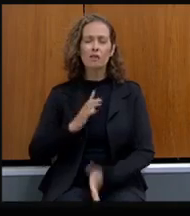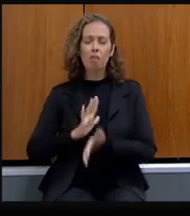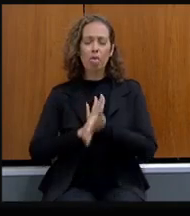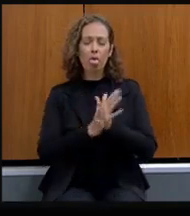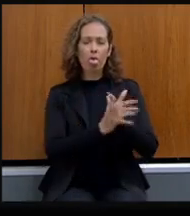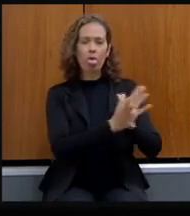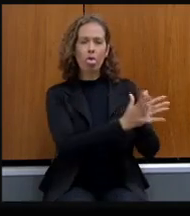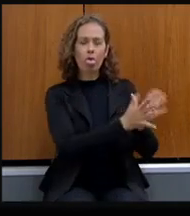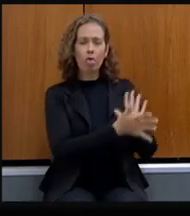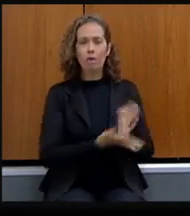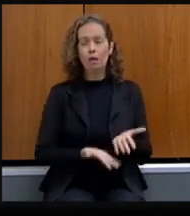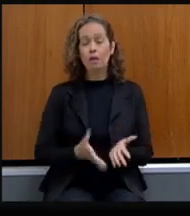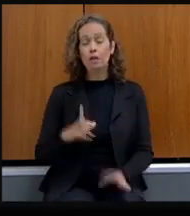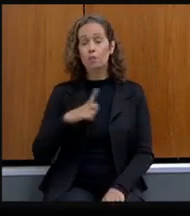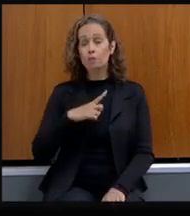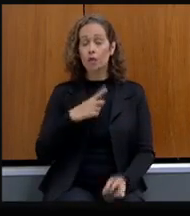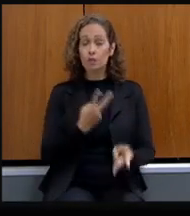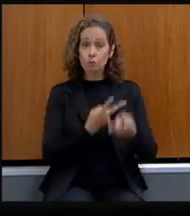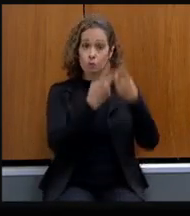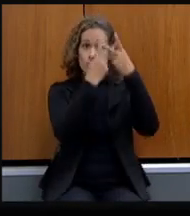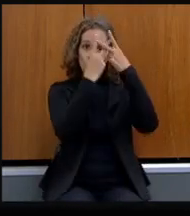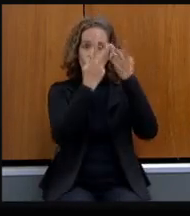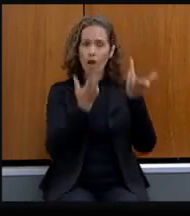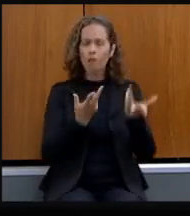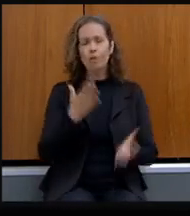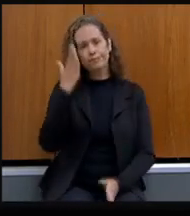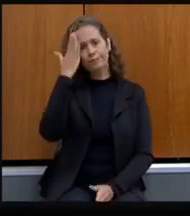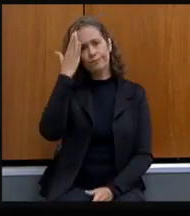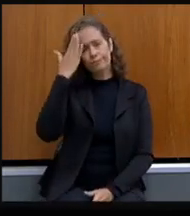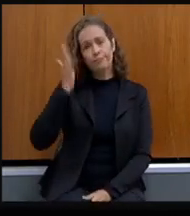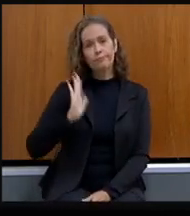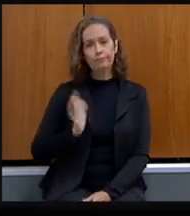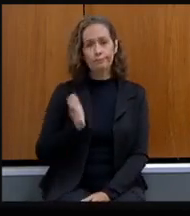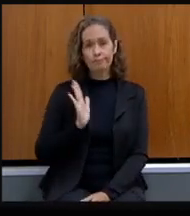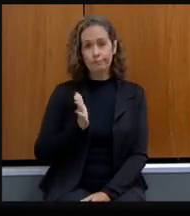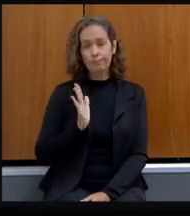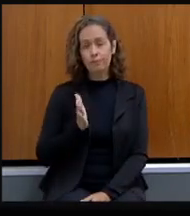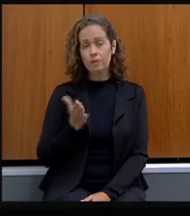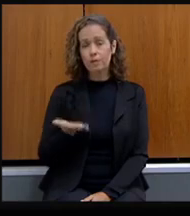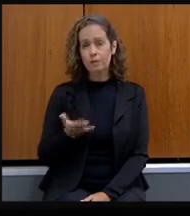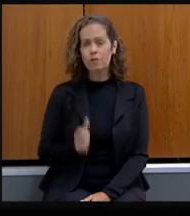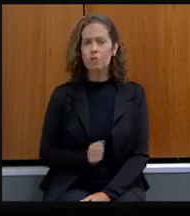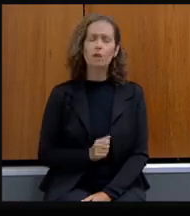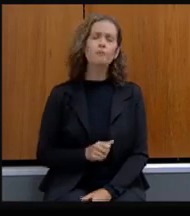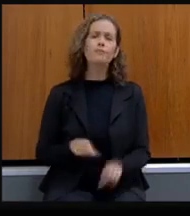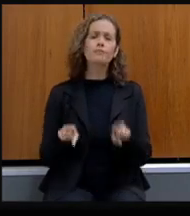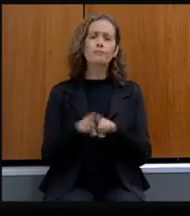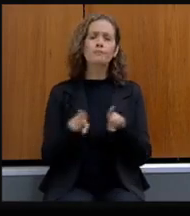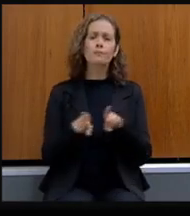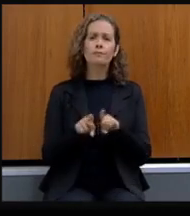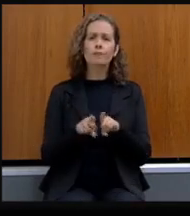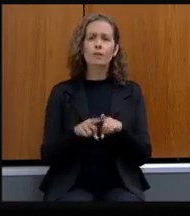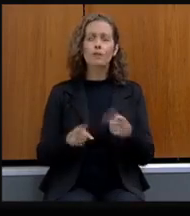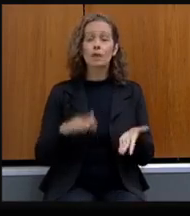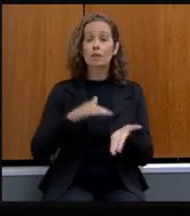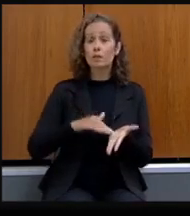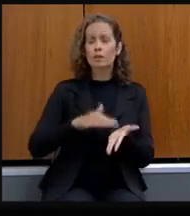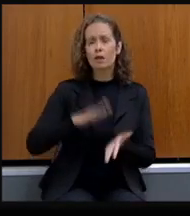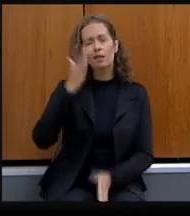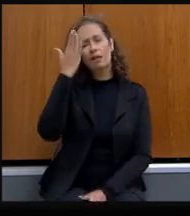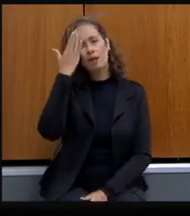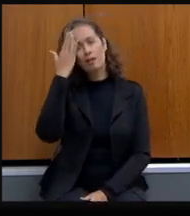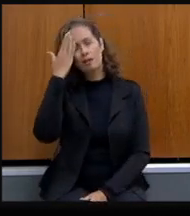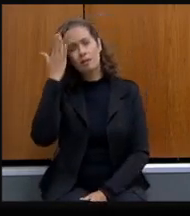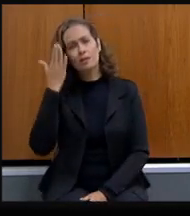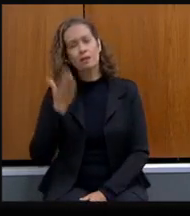né então alguns trauma ali eu conheço bem e aqui por outro lado é uma secretária sabe é uma